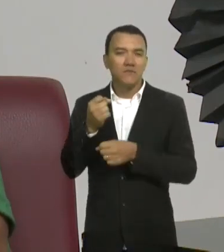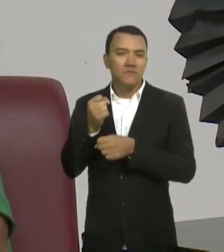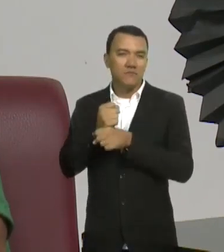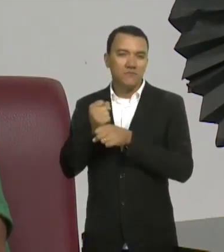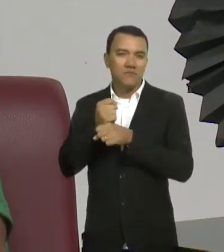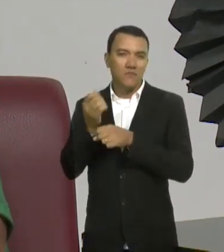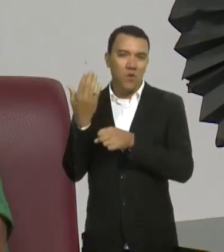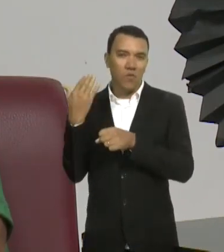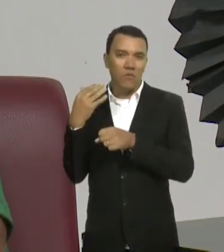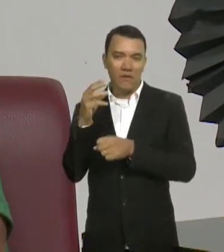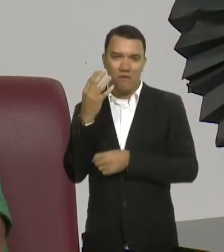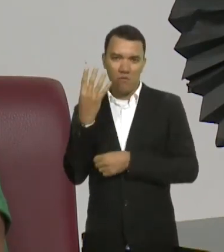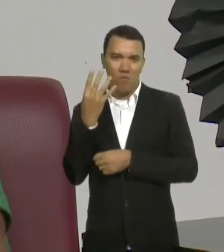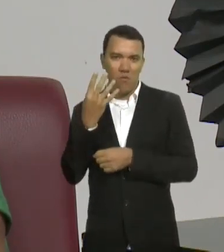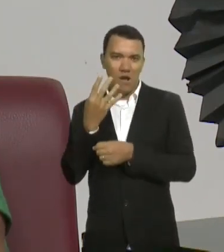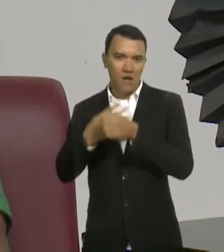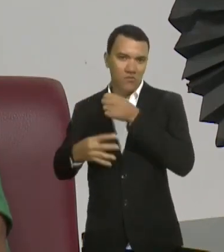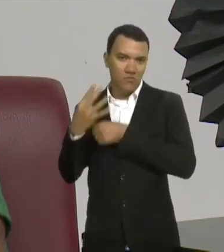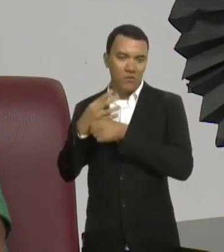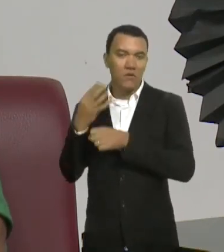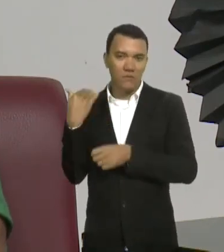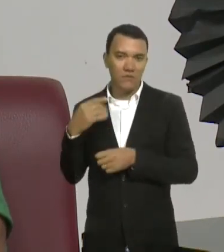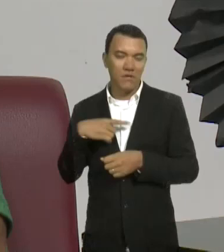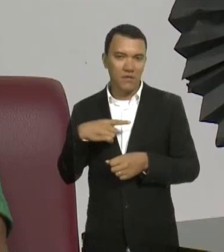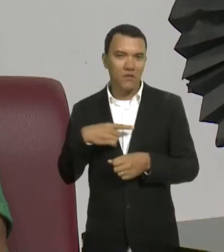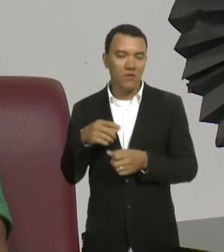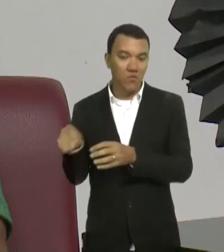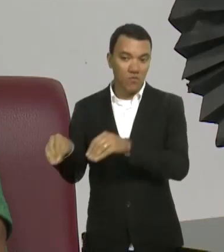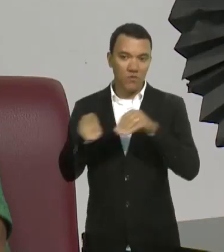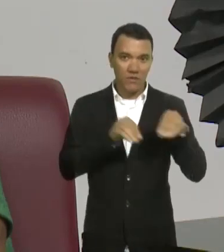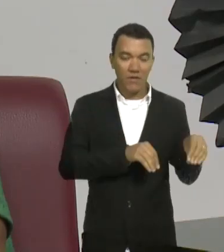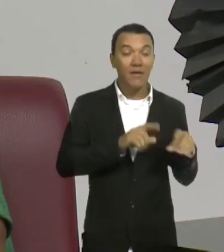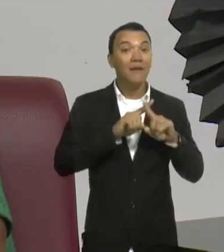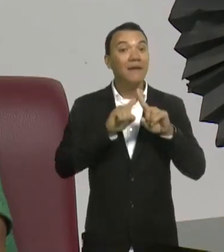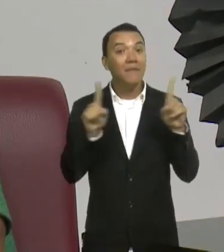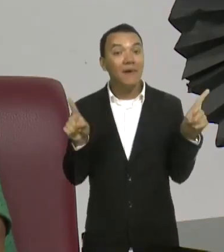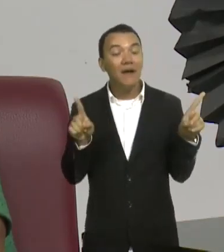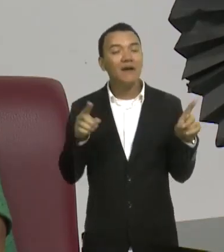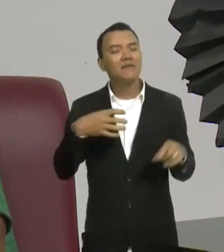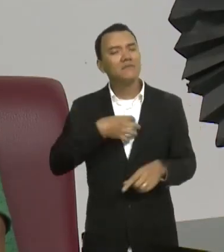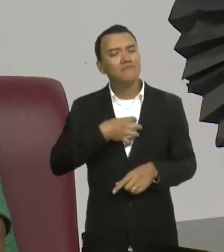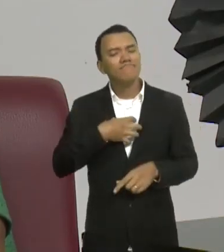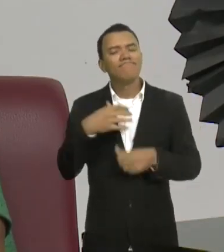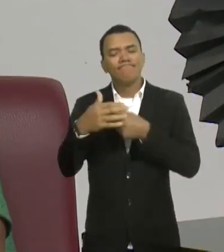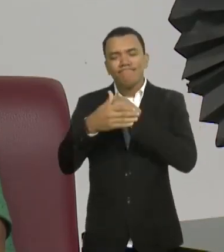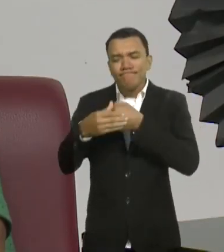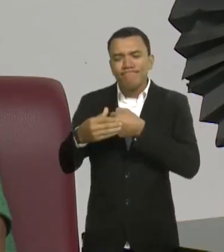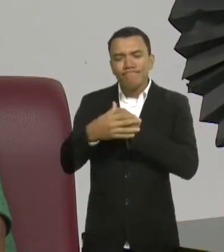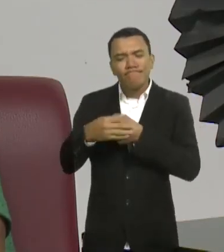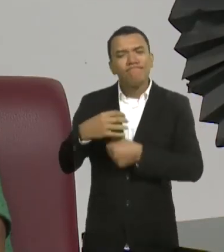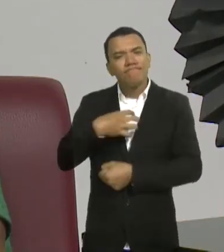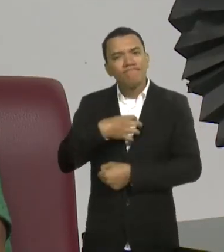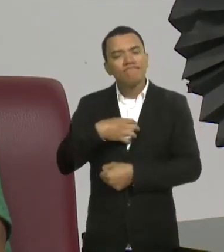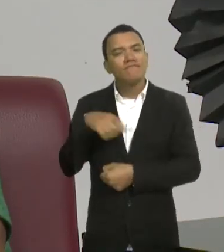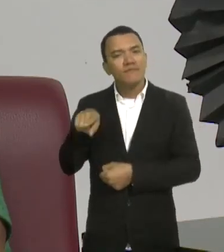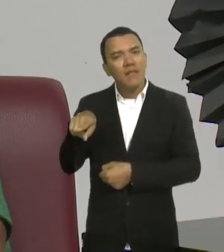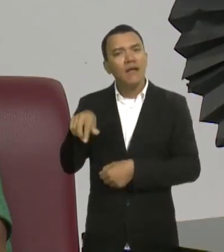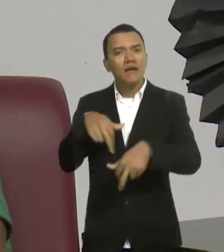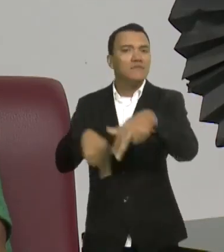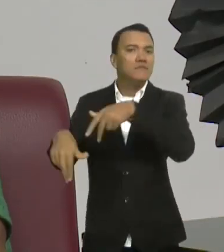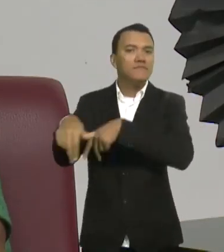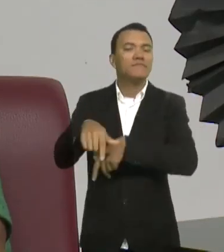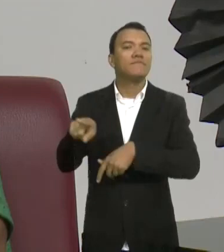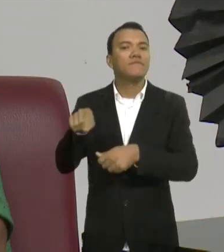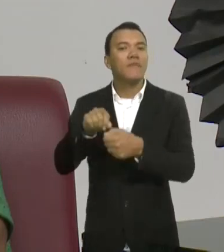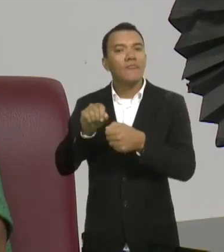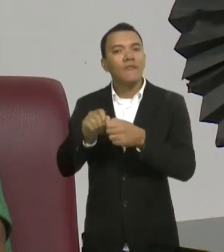4 a 5 anos. Me mudei da Madre Deus. Mas eu tenho um carinho tão grande. As pessoas que